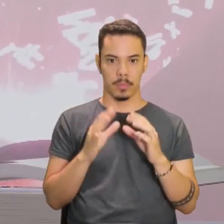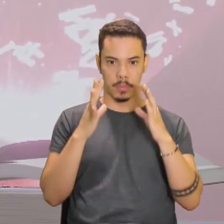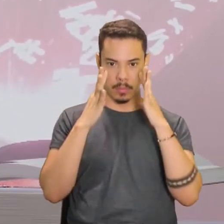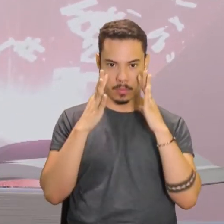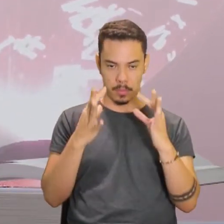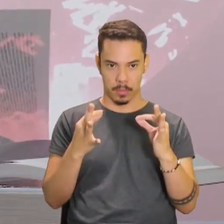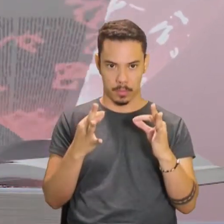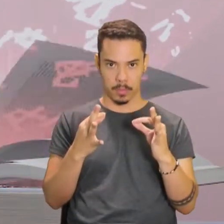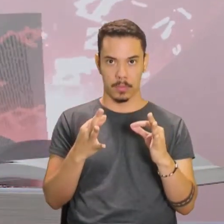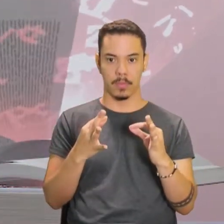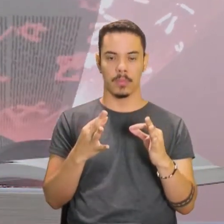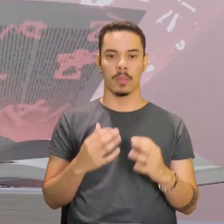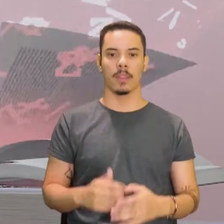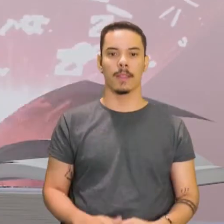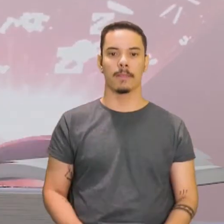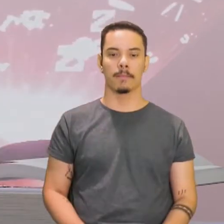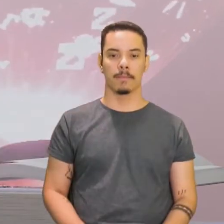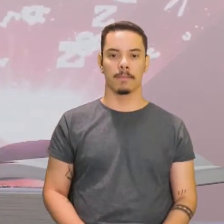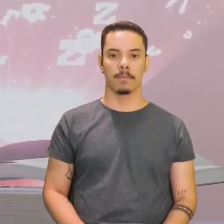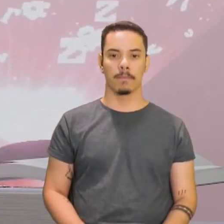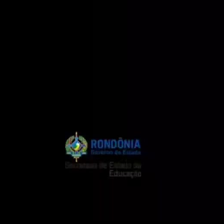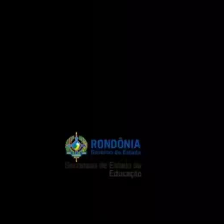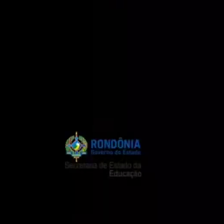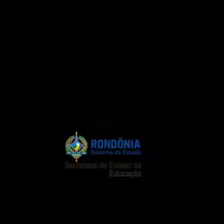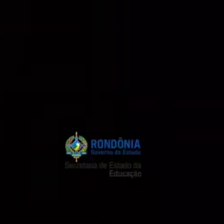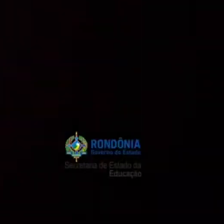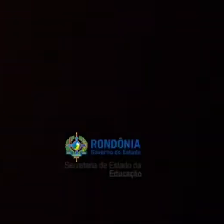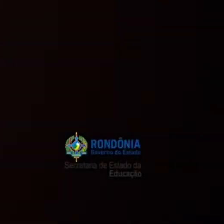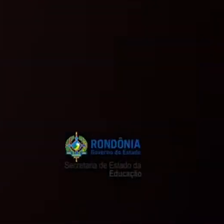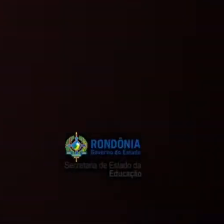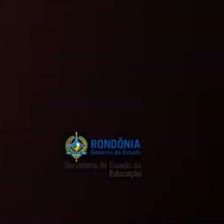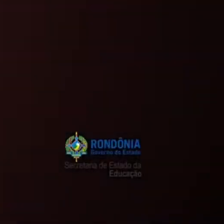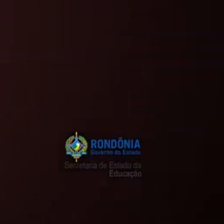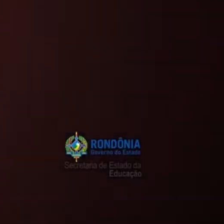Atenção, fica de olho e vamos ouvir e vamos ver. Vai lá!